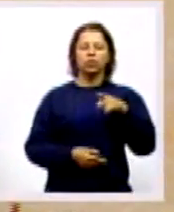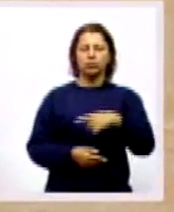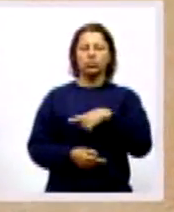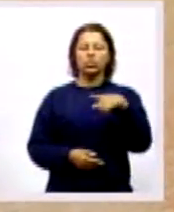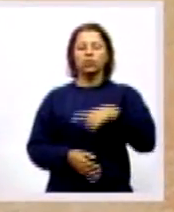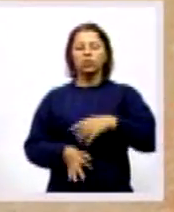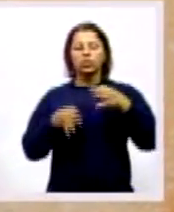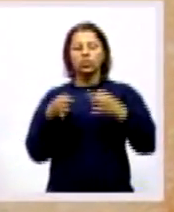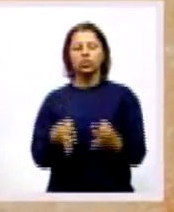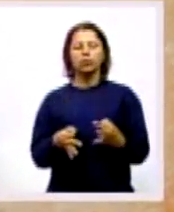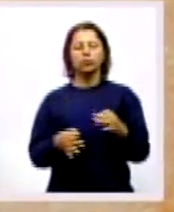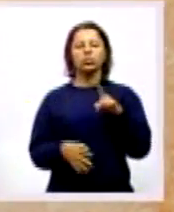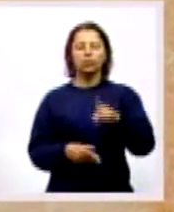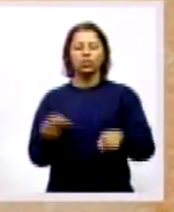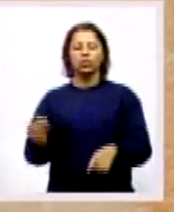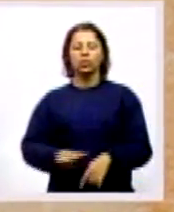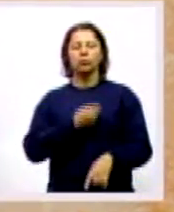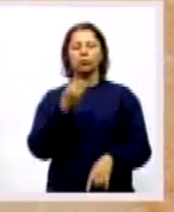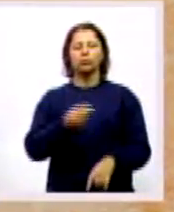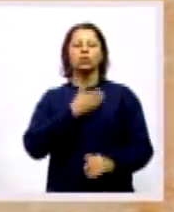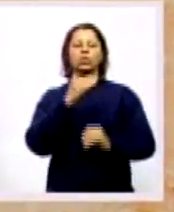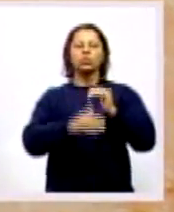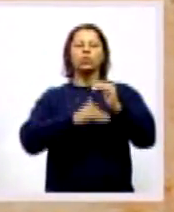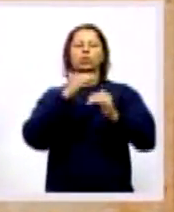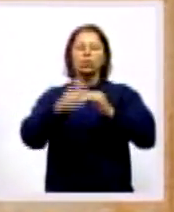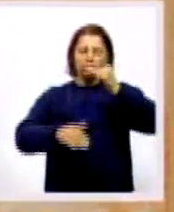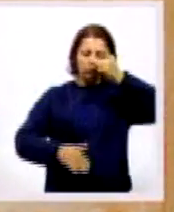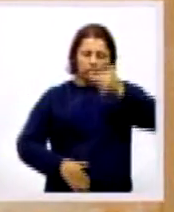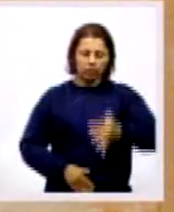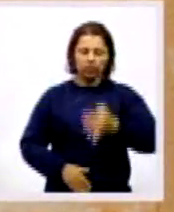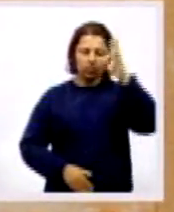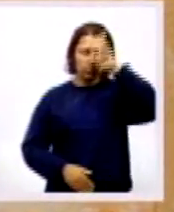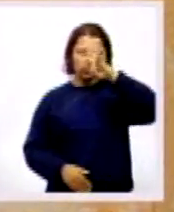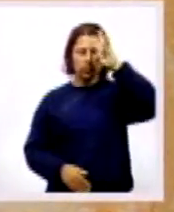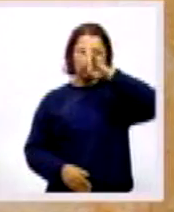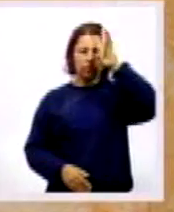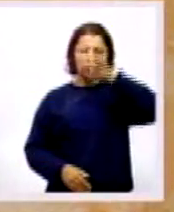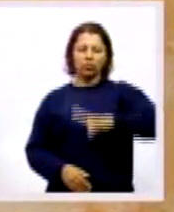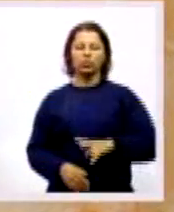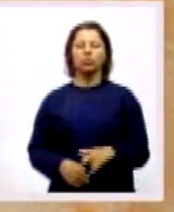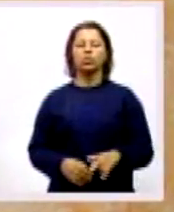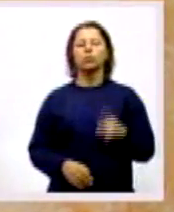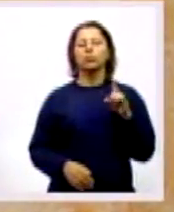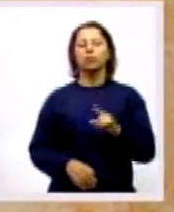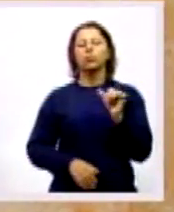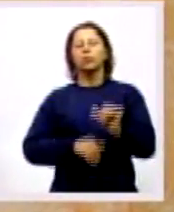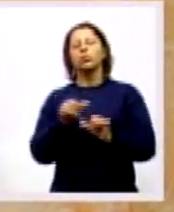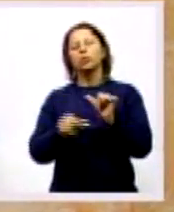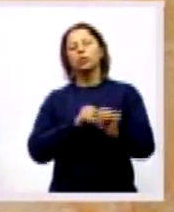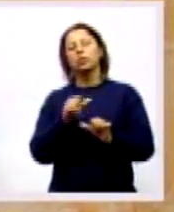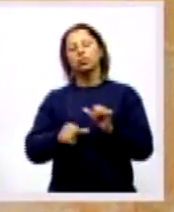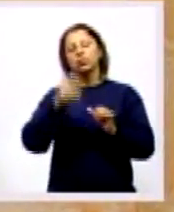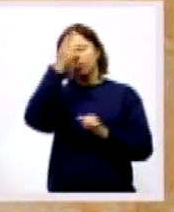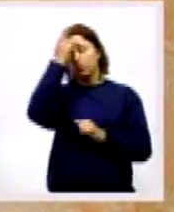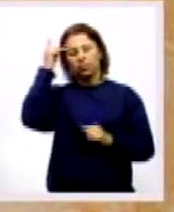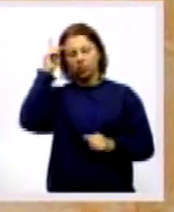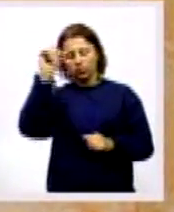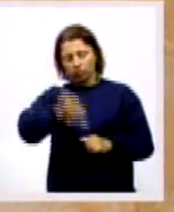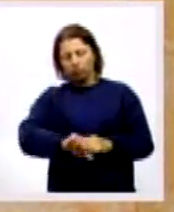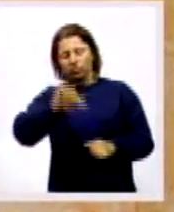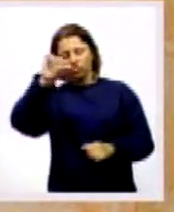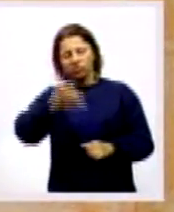certeza, você viverá um processo de condenação histórica. Você se transformará num ser humano